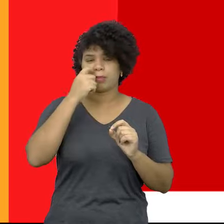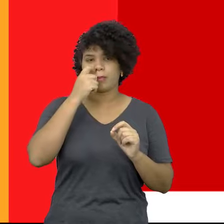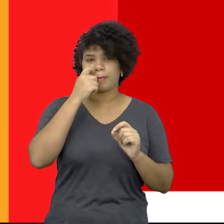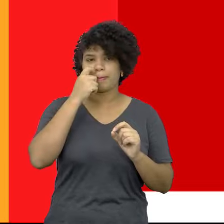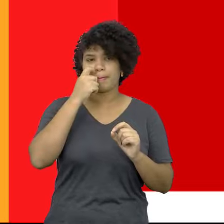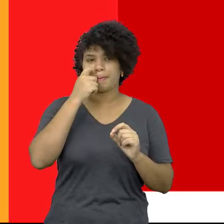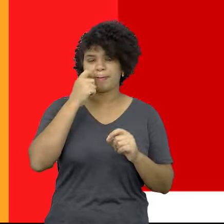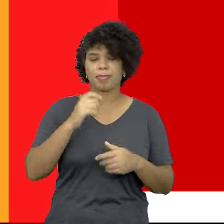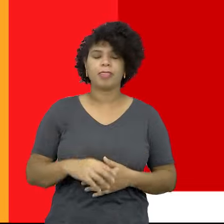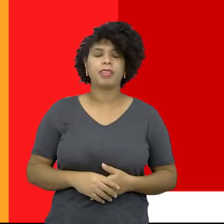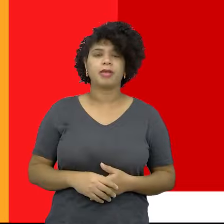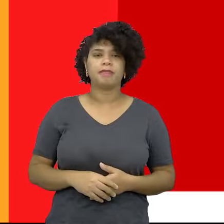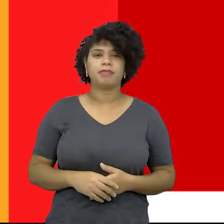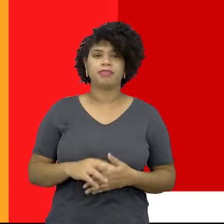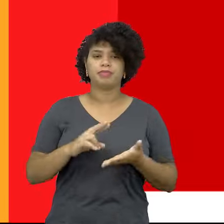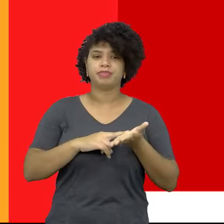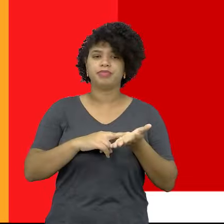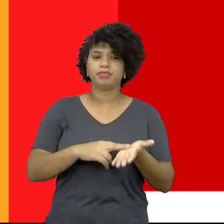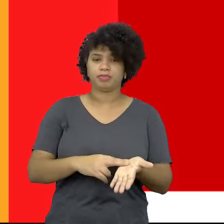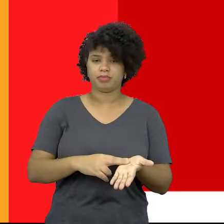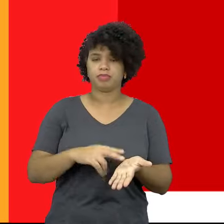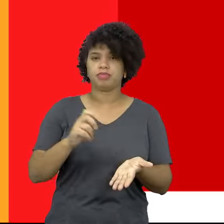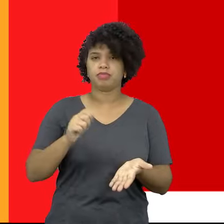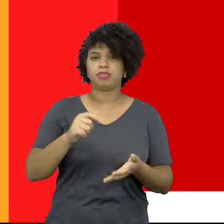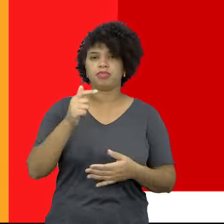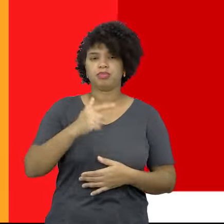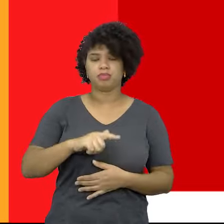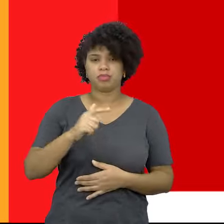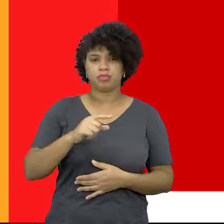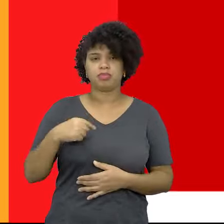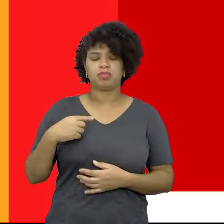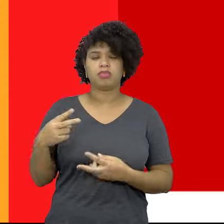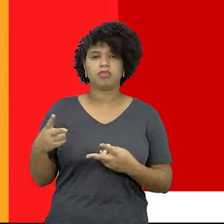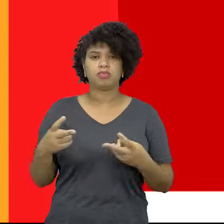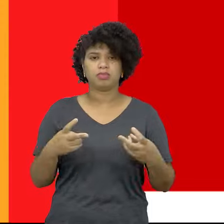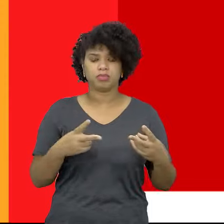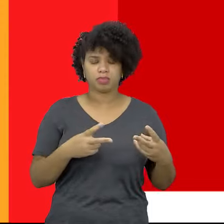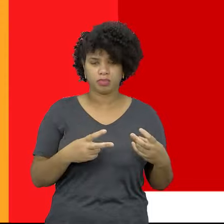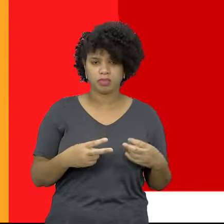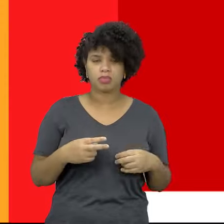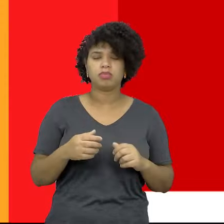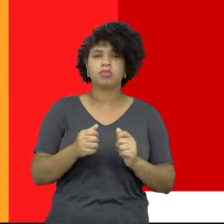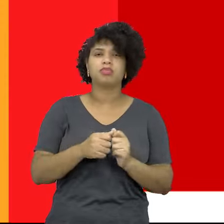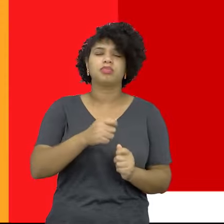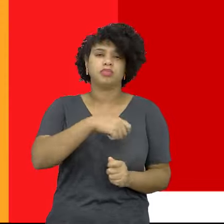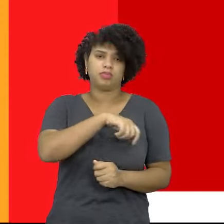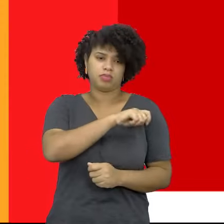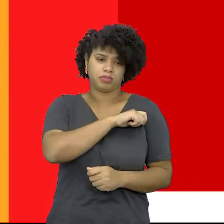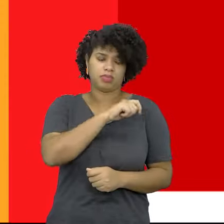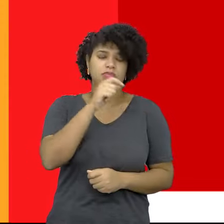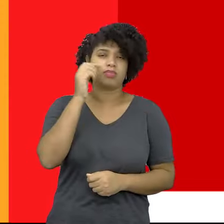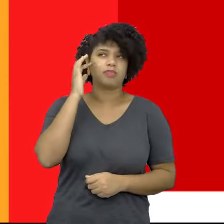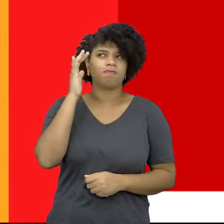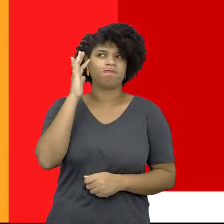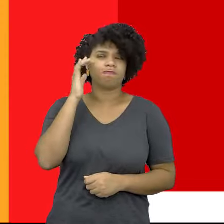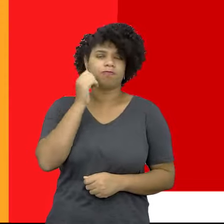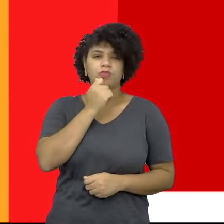Ao longo do trabalho, ele vai sendo recuperado, vai sendo destacado para o trabalho com os estudantes, né, para a reflexão com